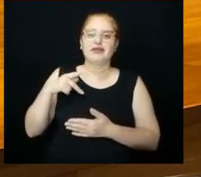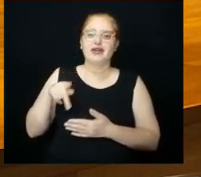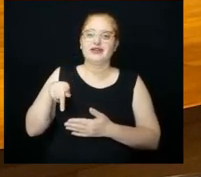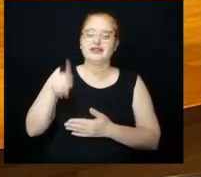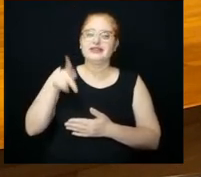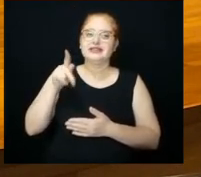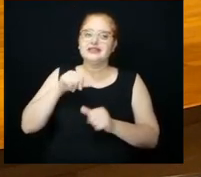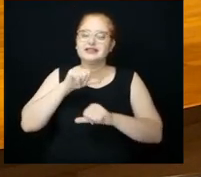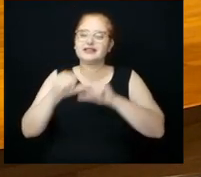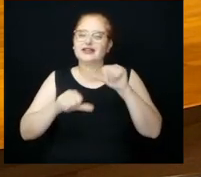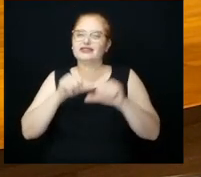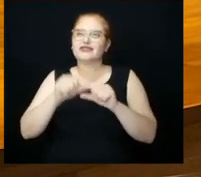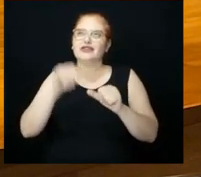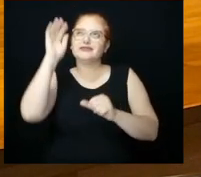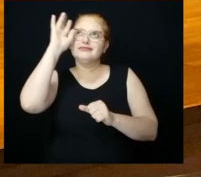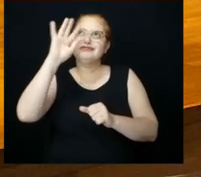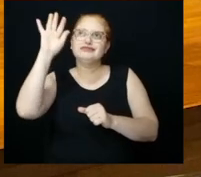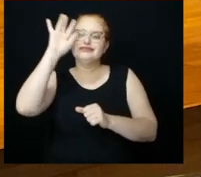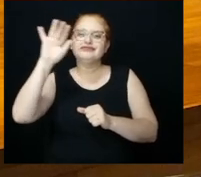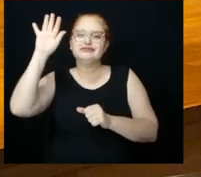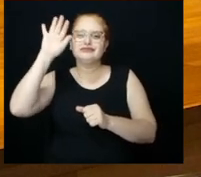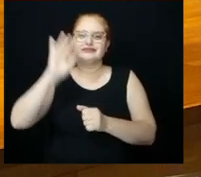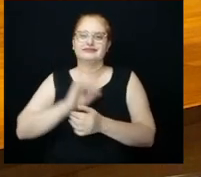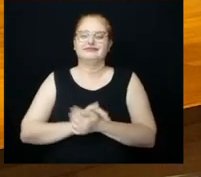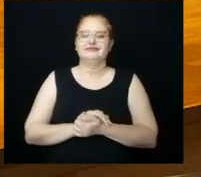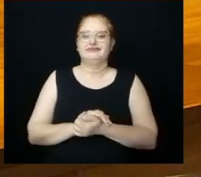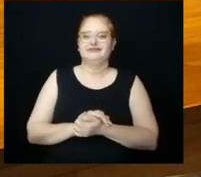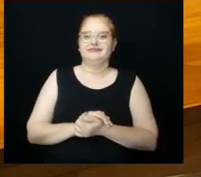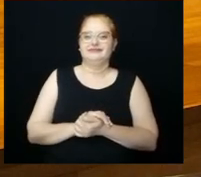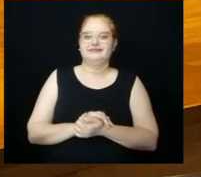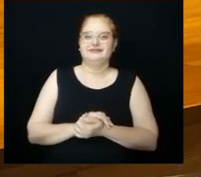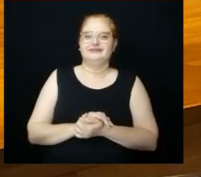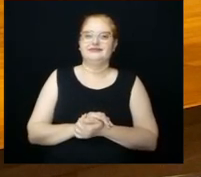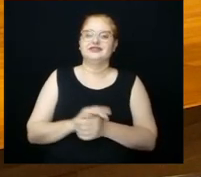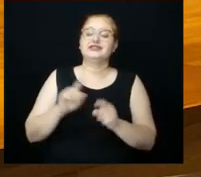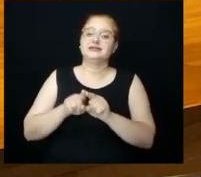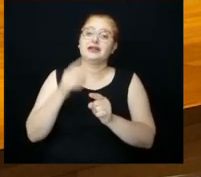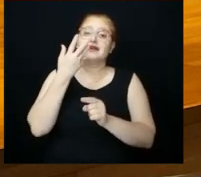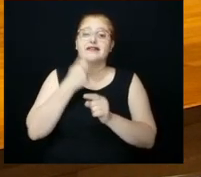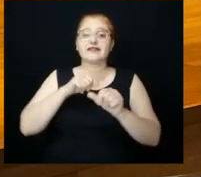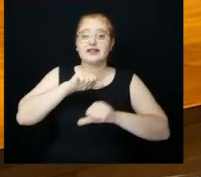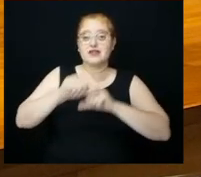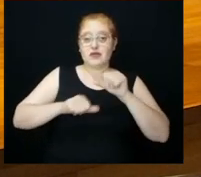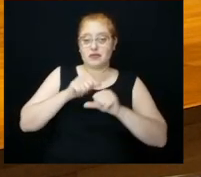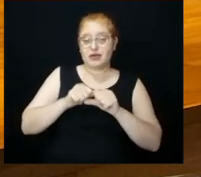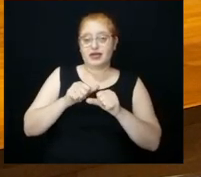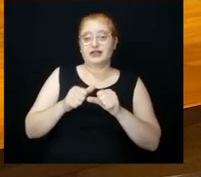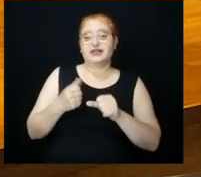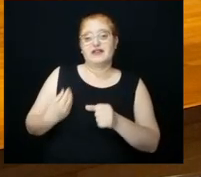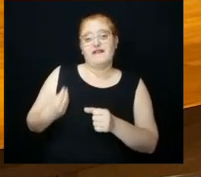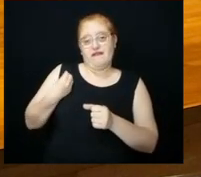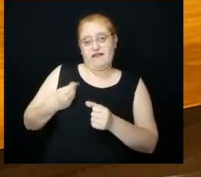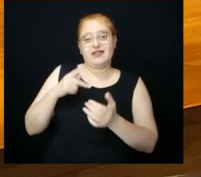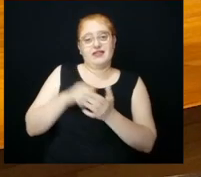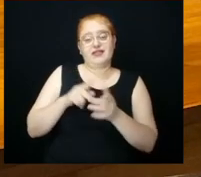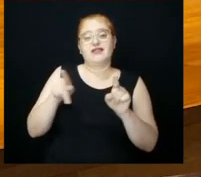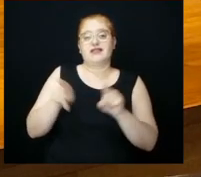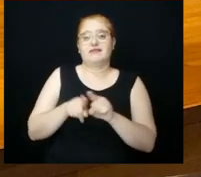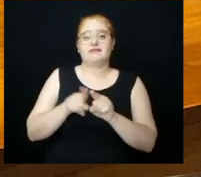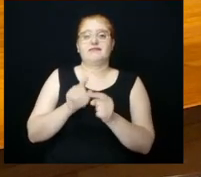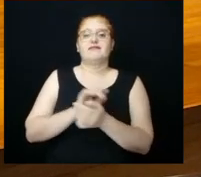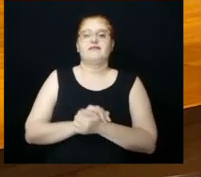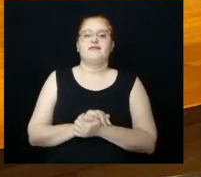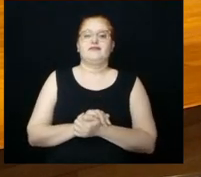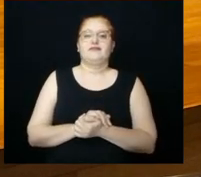transformando, de certa forma. Né? E ele vai se transformando nessa realidade também. Tá?